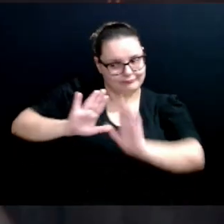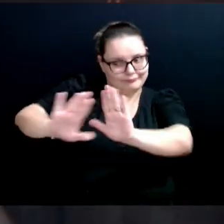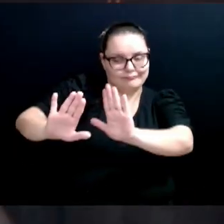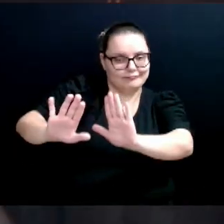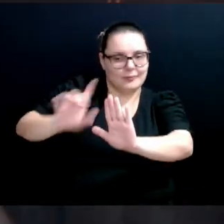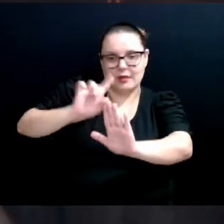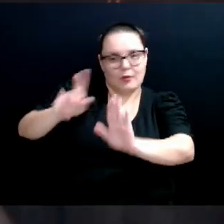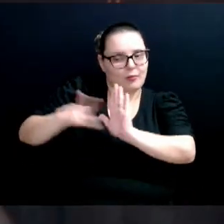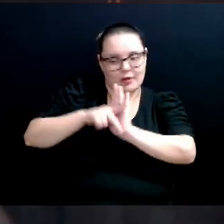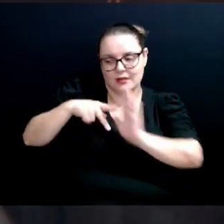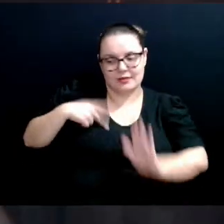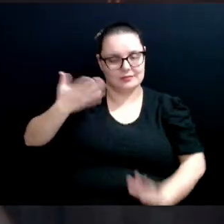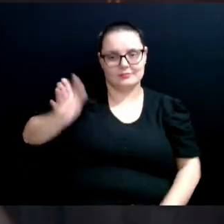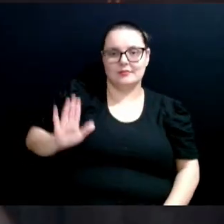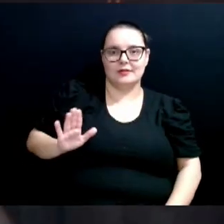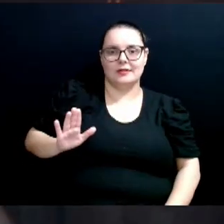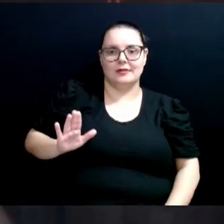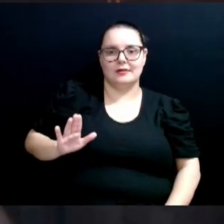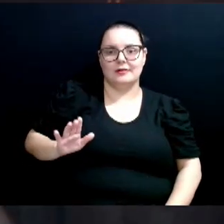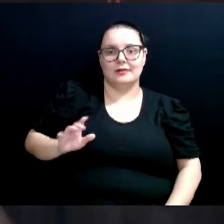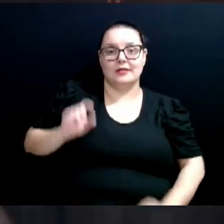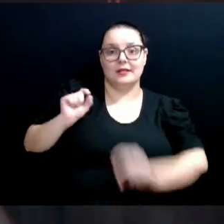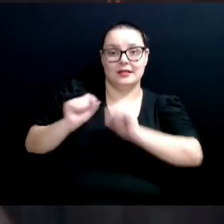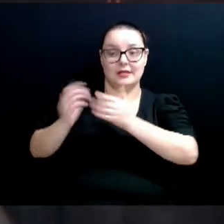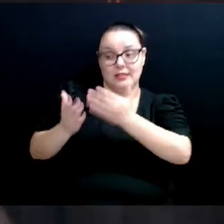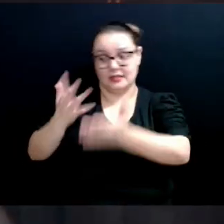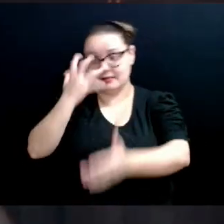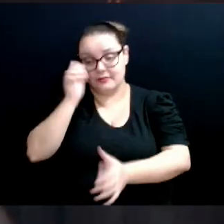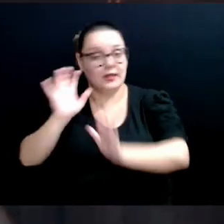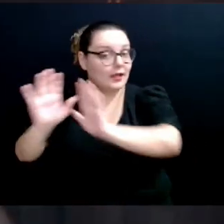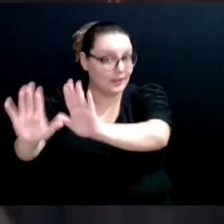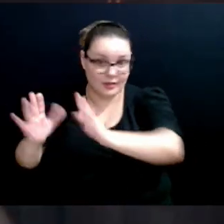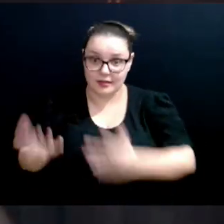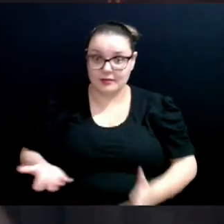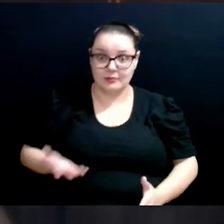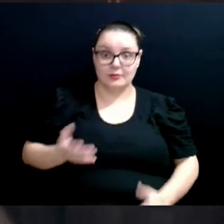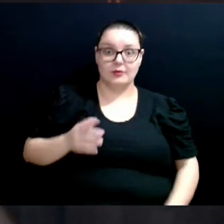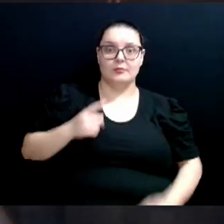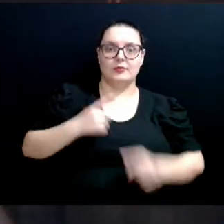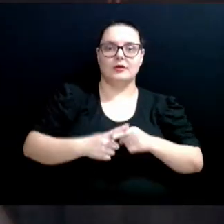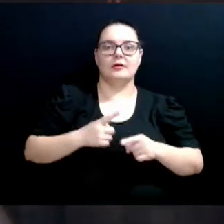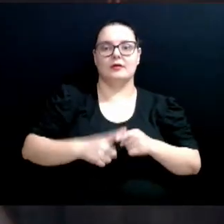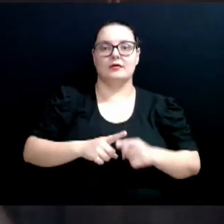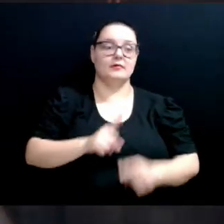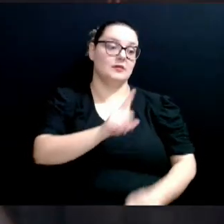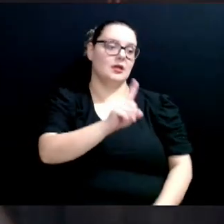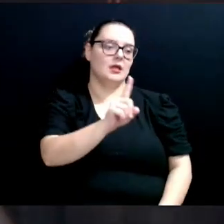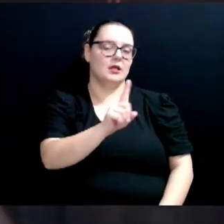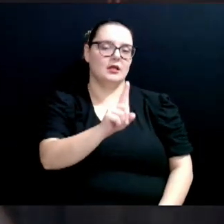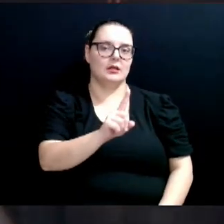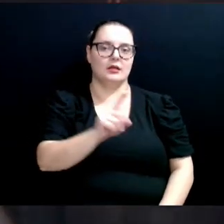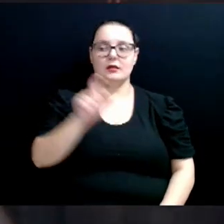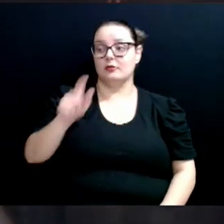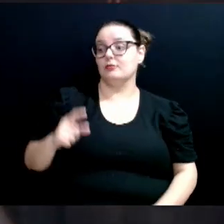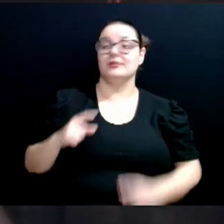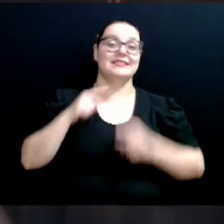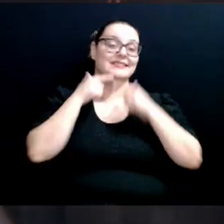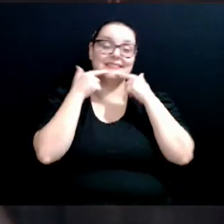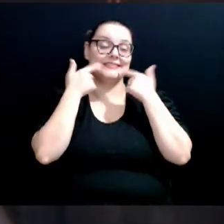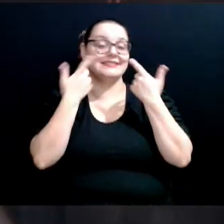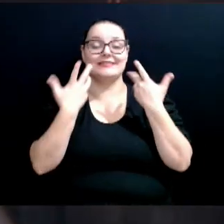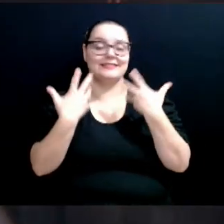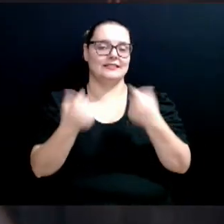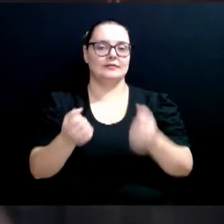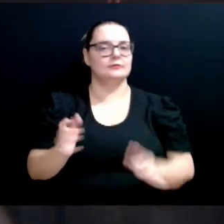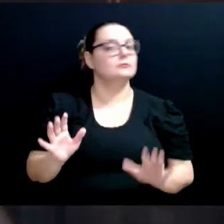com a frustração do outro é o outro, não é você, né? Porque às vezes a gente quer dizer o não, quer que o outro faça uma cara, ou seja receptivo a esse não. Muitas vezes